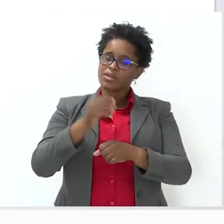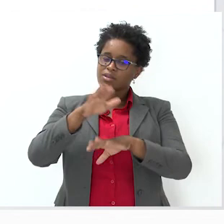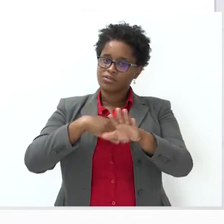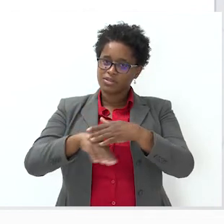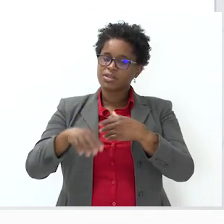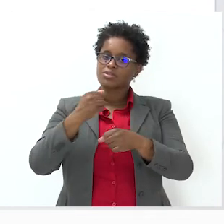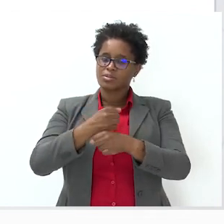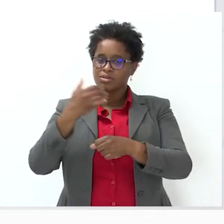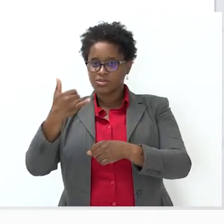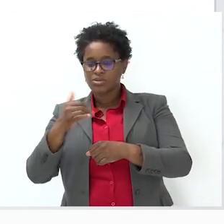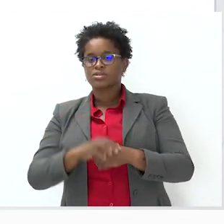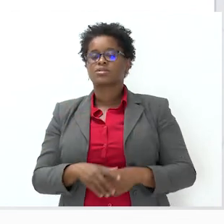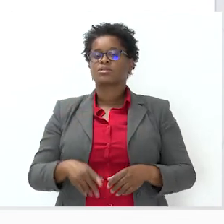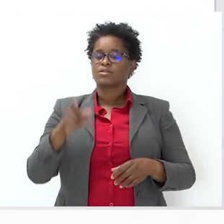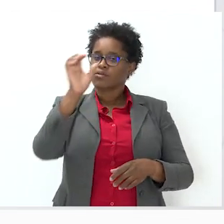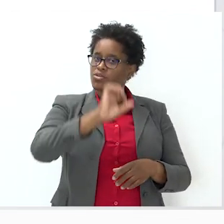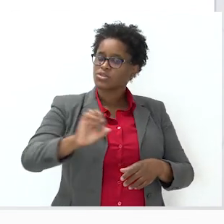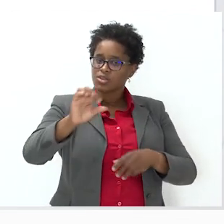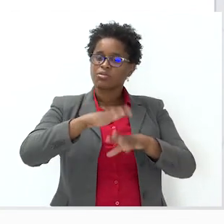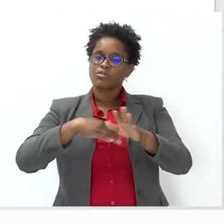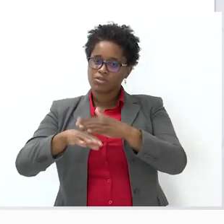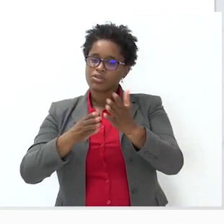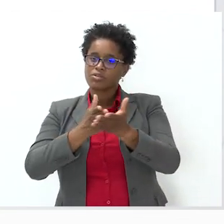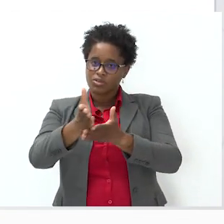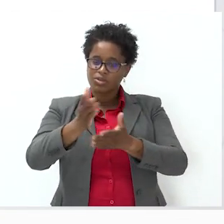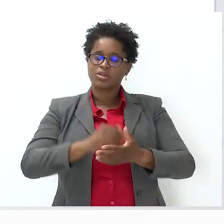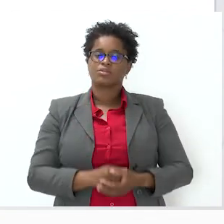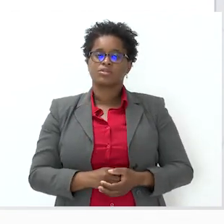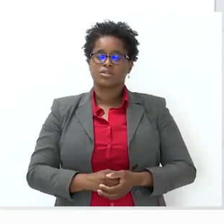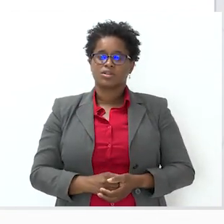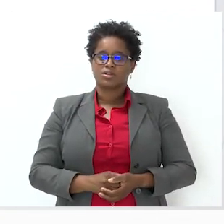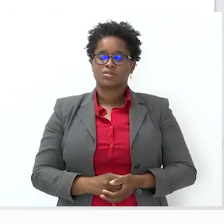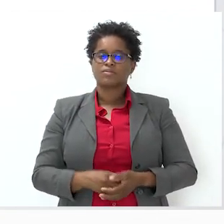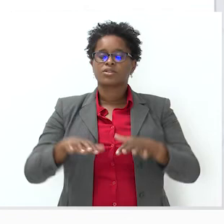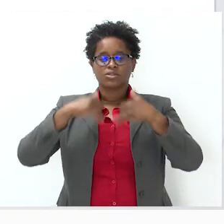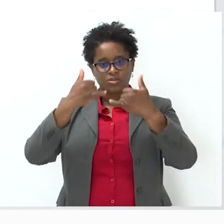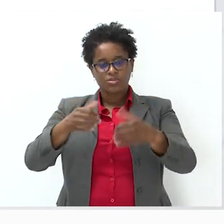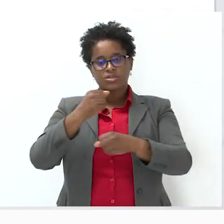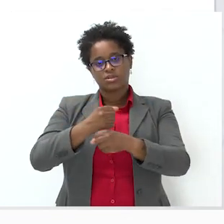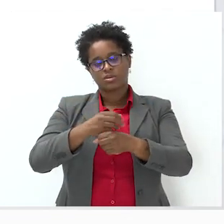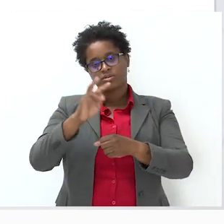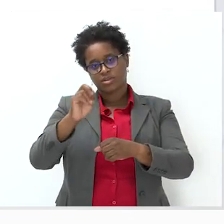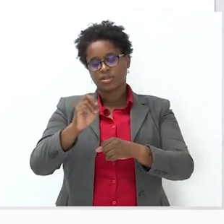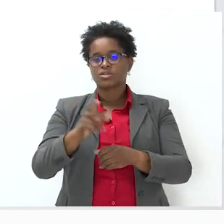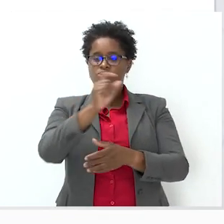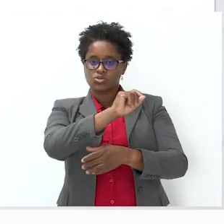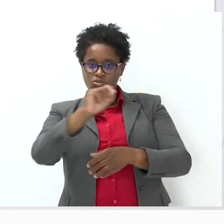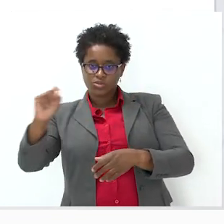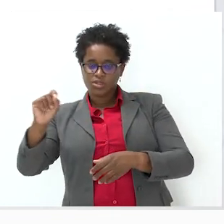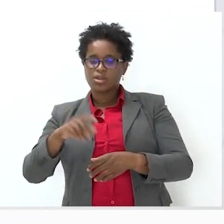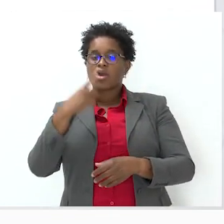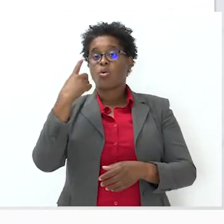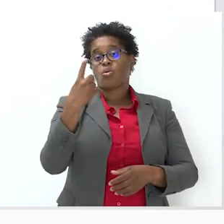que fizeram no exercício 2, que vão continuar. Depois, exercício 3. Sublinha